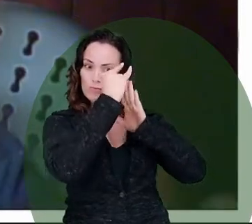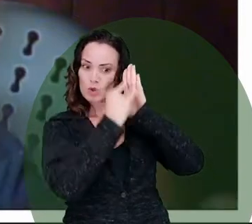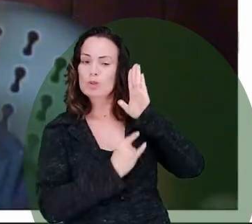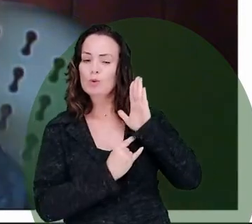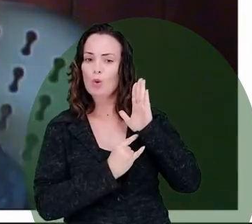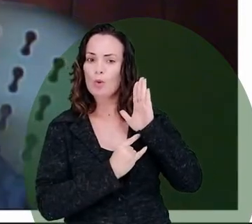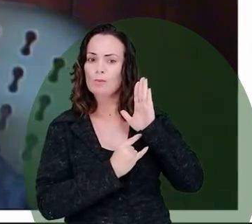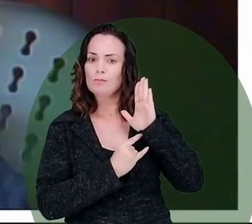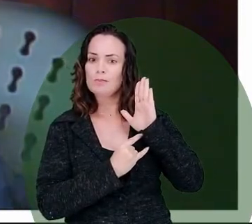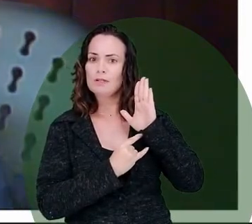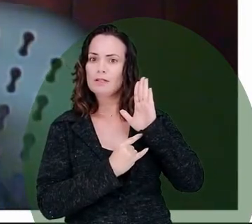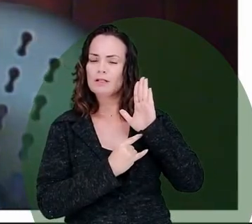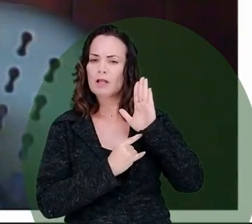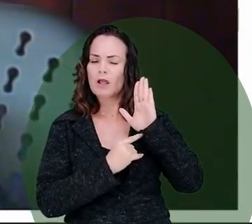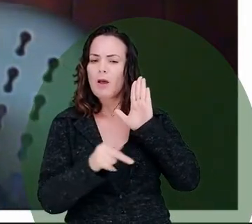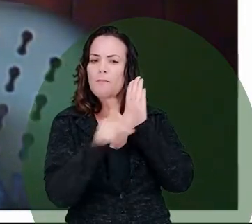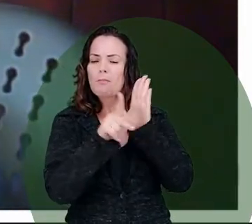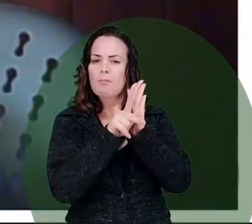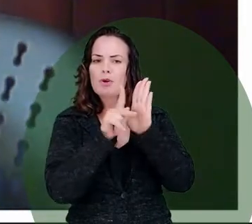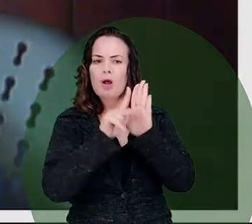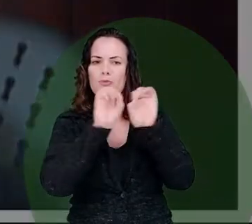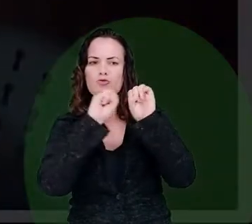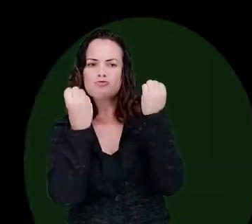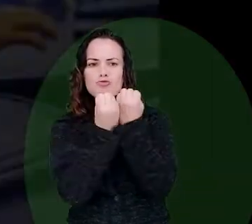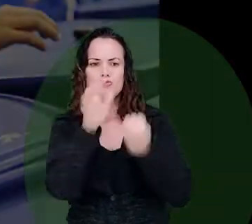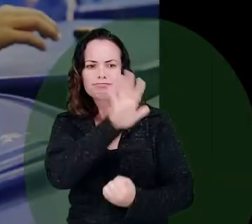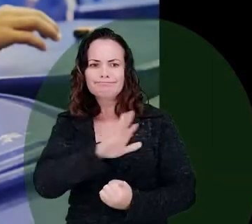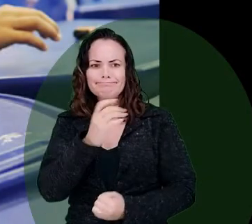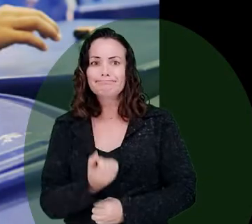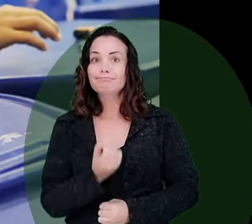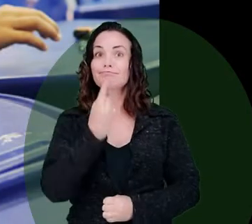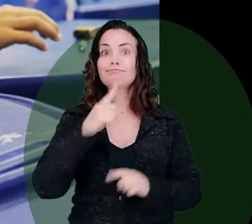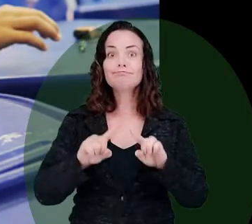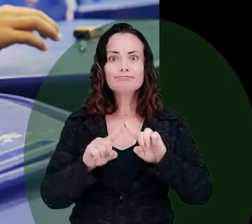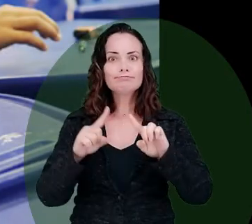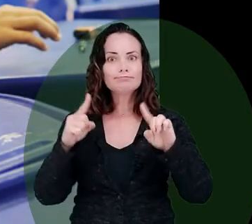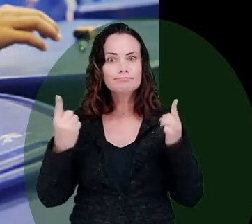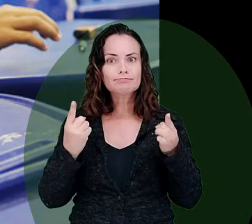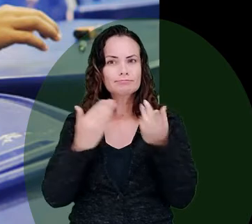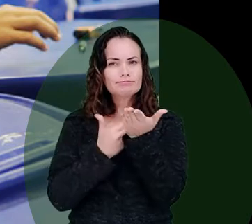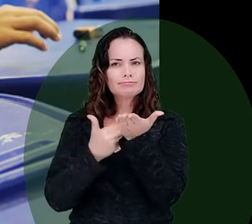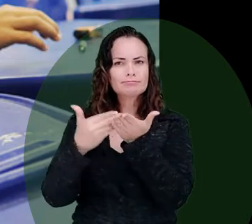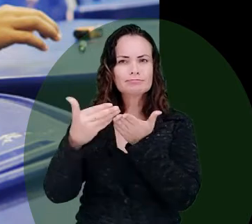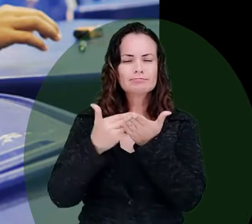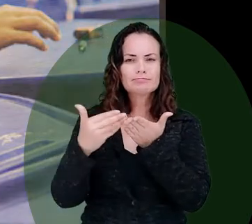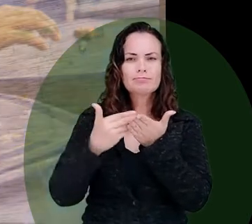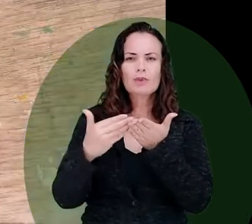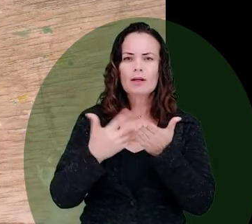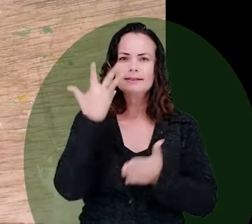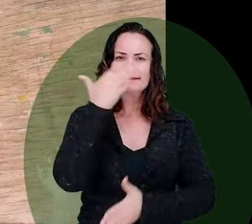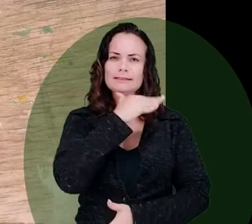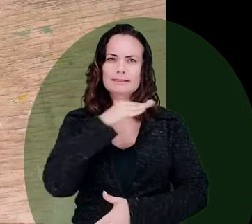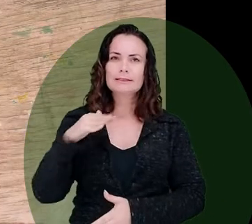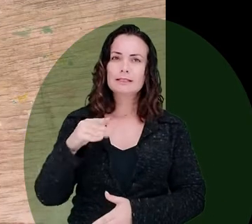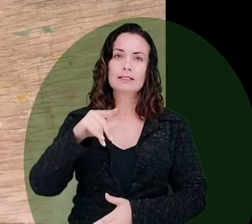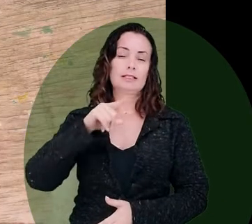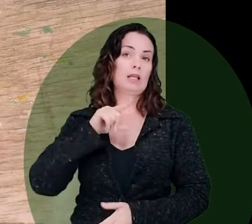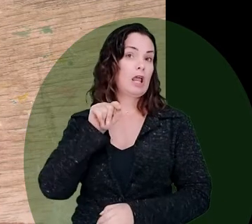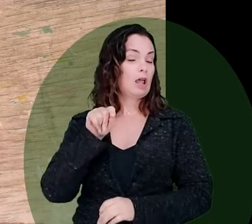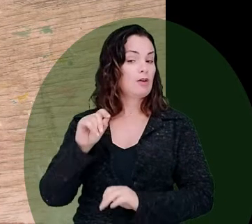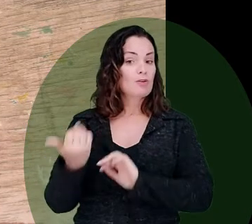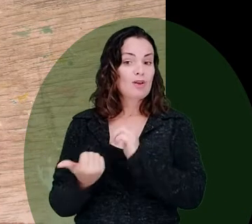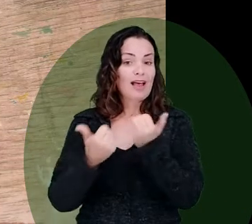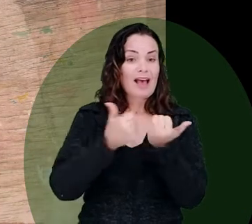de natureza sociológica impressionante. Mas, para introduzir as crianças, em vez de